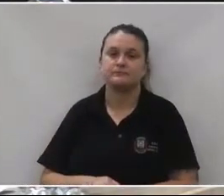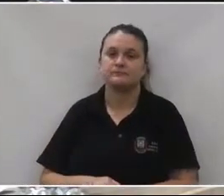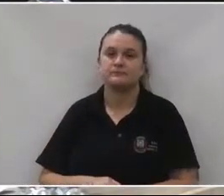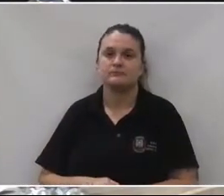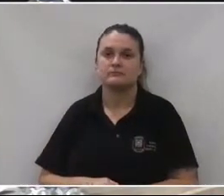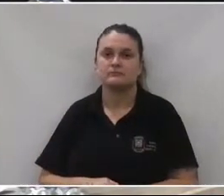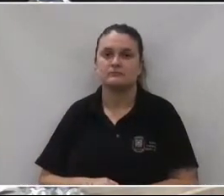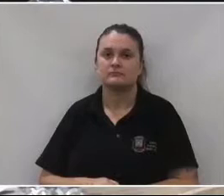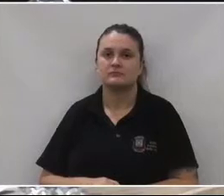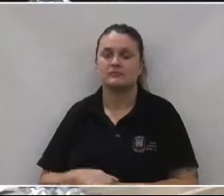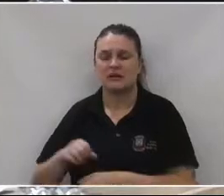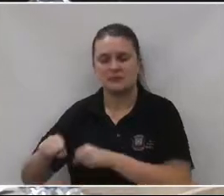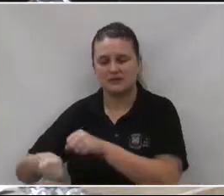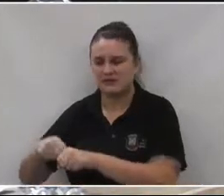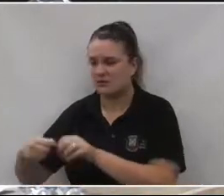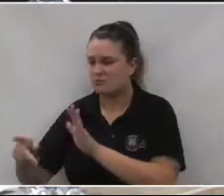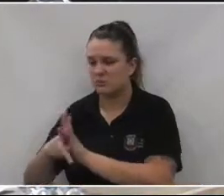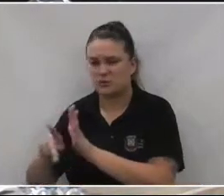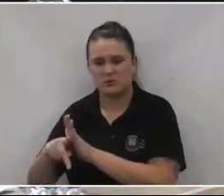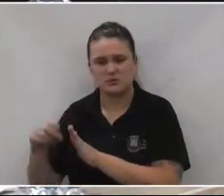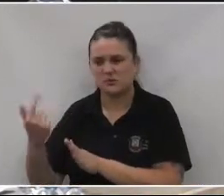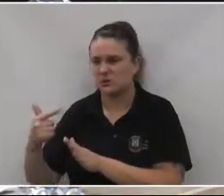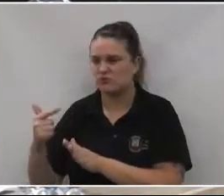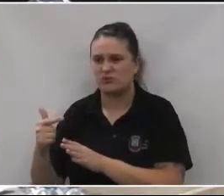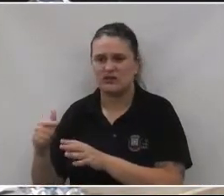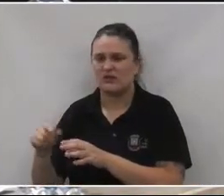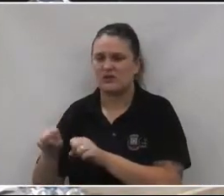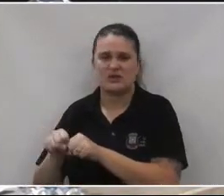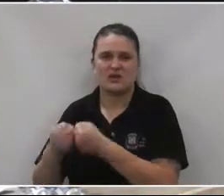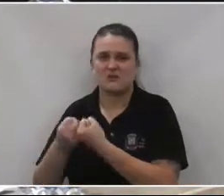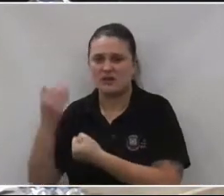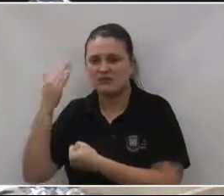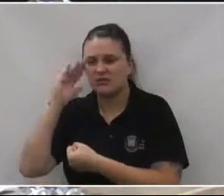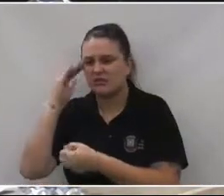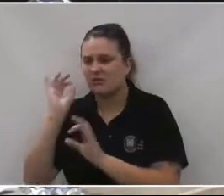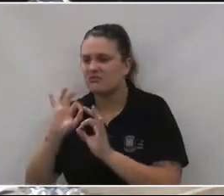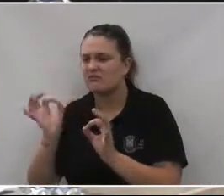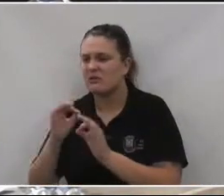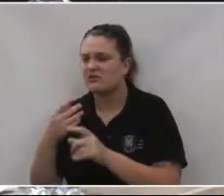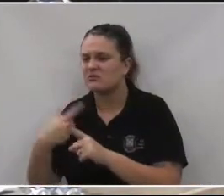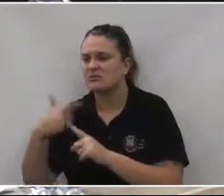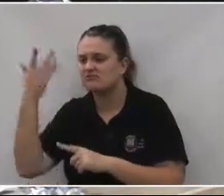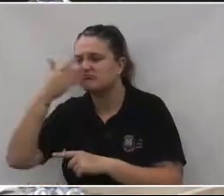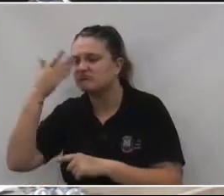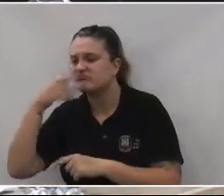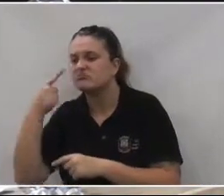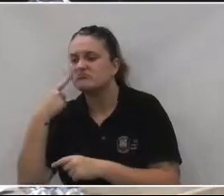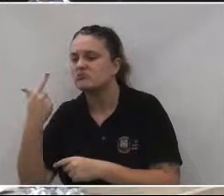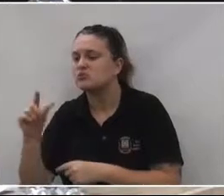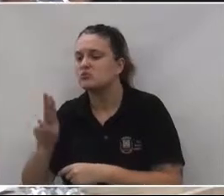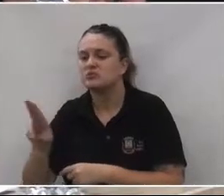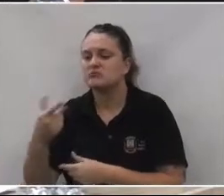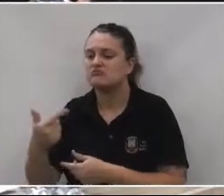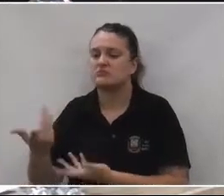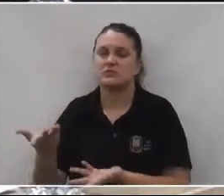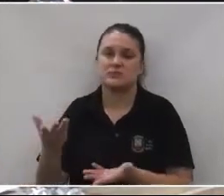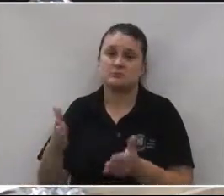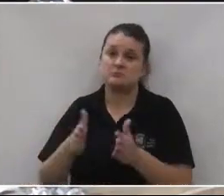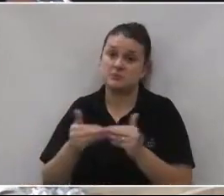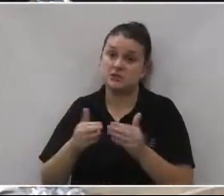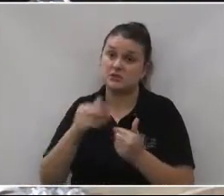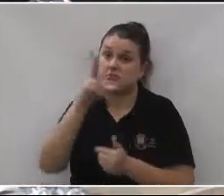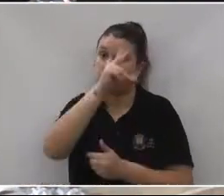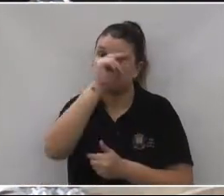destruído aquela ciclovia ou ciclofaixa não sei que aquilo que não dá pra entender porque não tem como usar então peço para que o